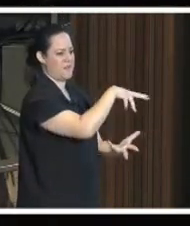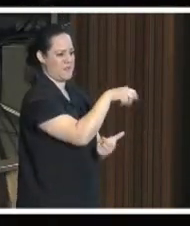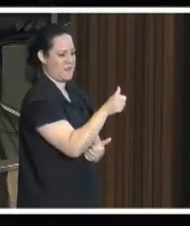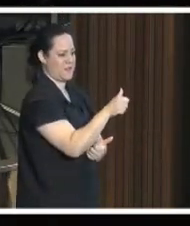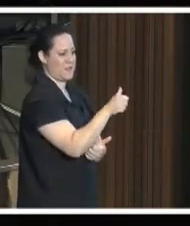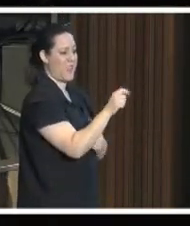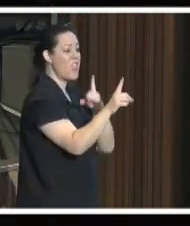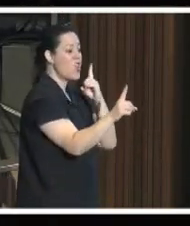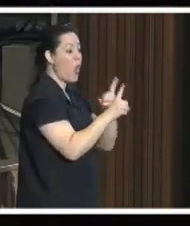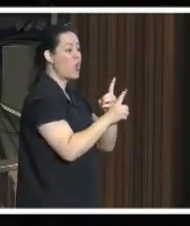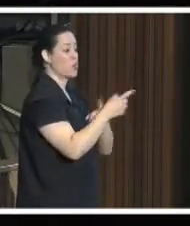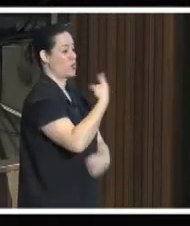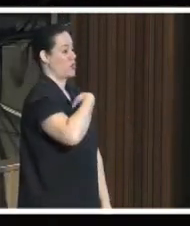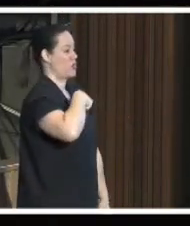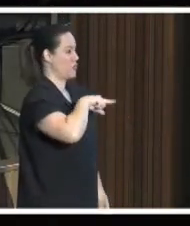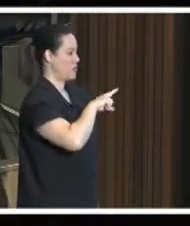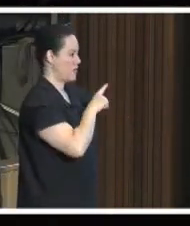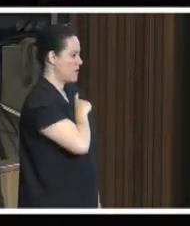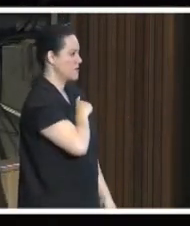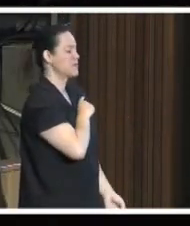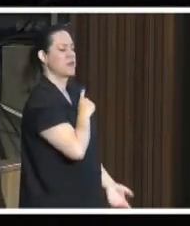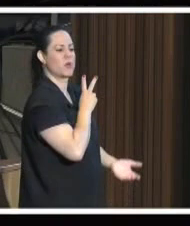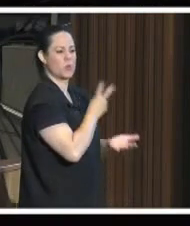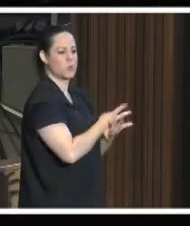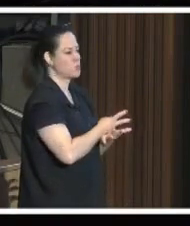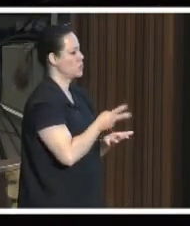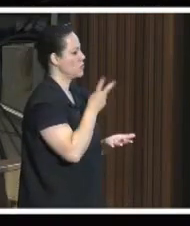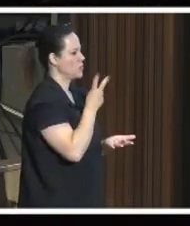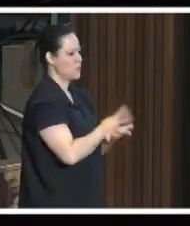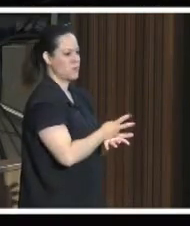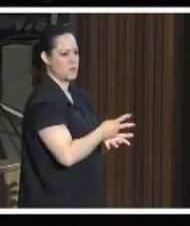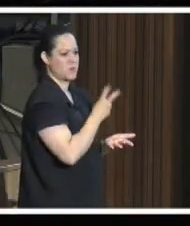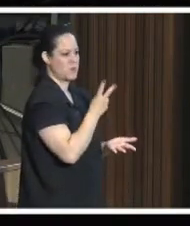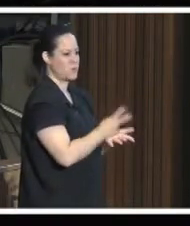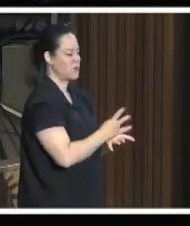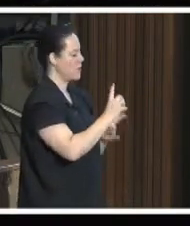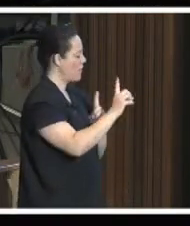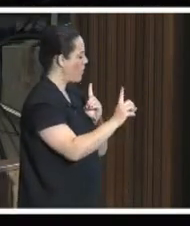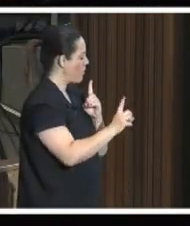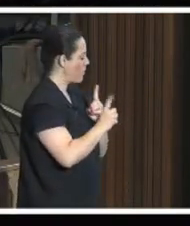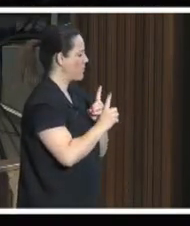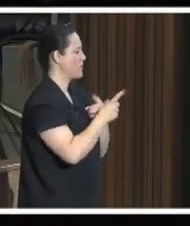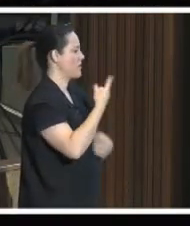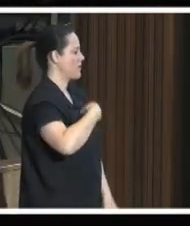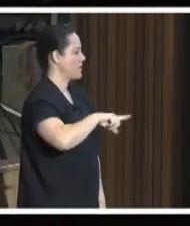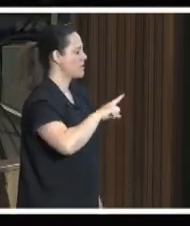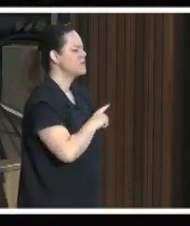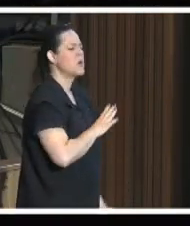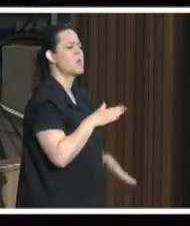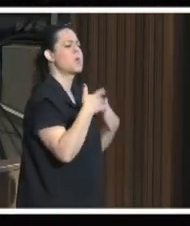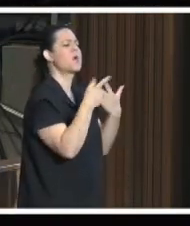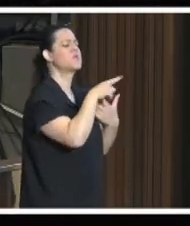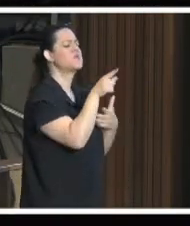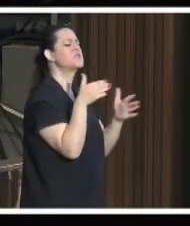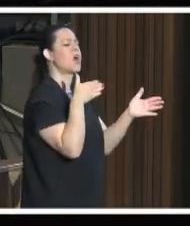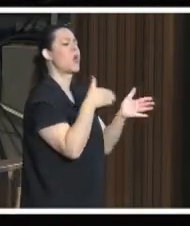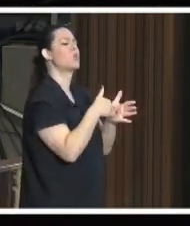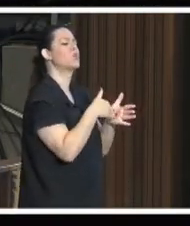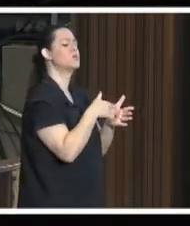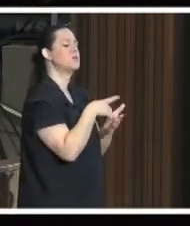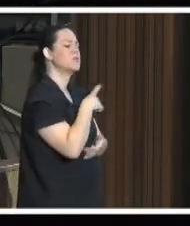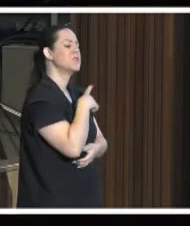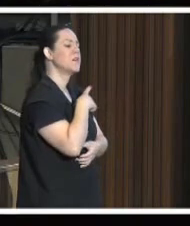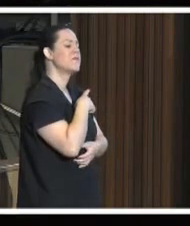nosso encontro, e continua vindo ao nosso encontro. Qual foi a última vez que o Senhor foi lá